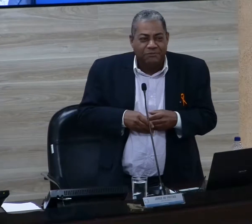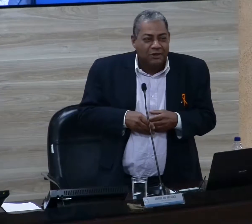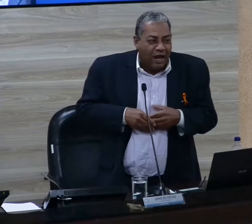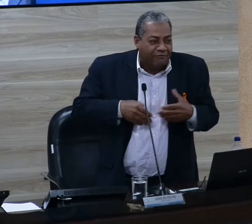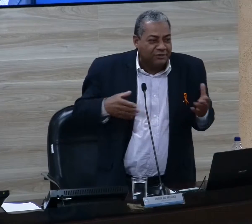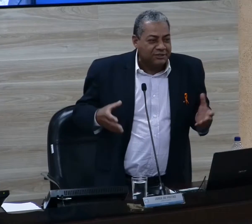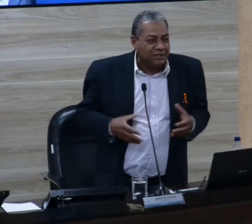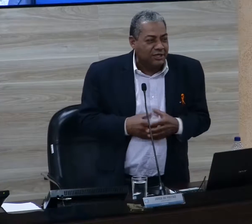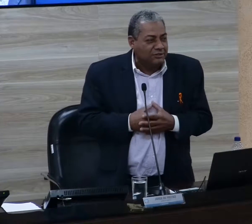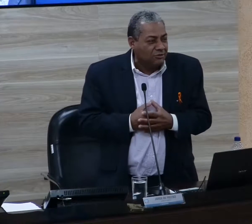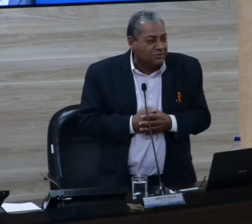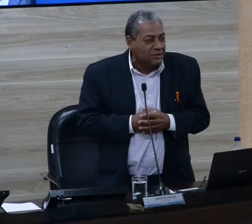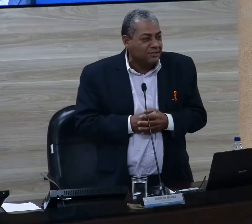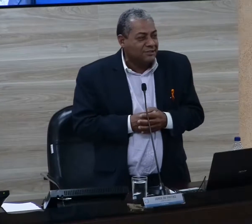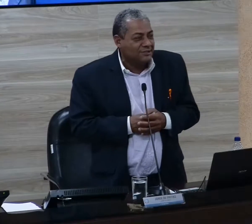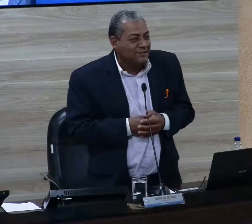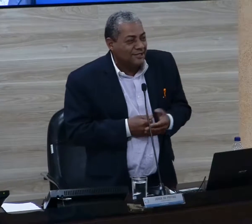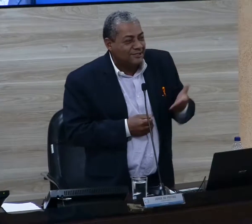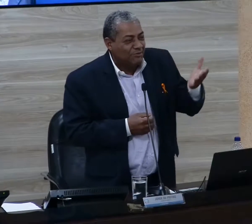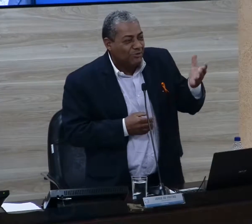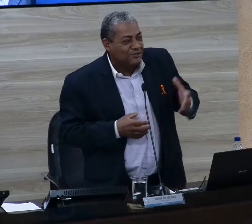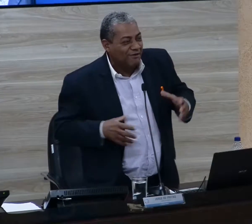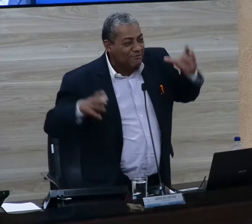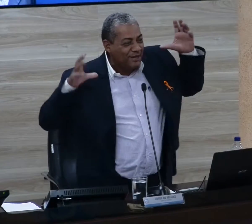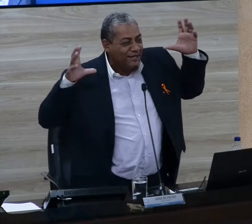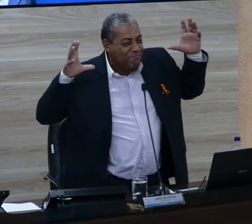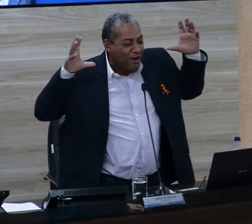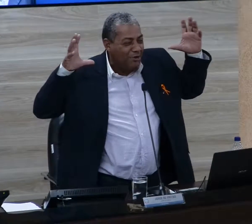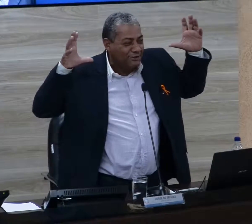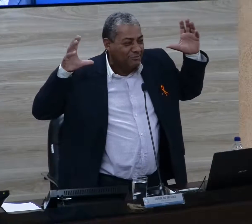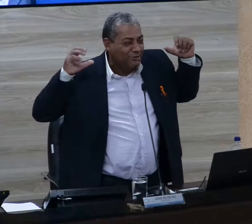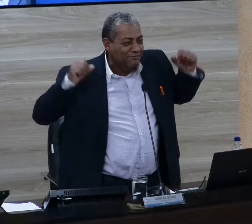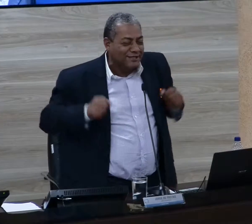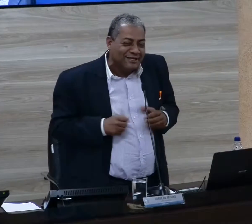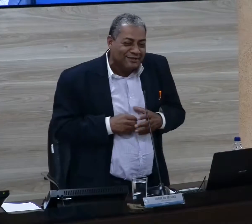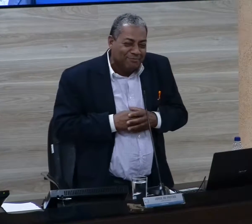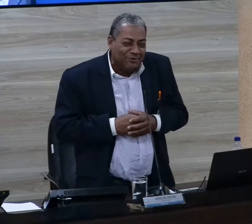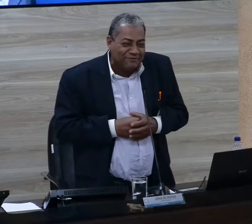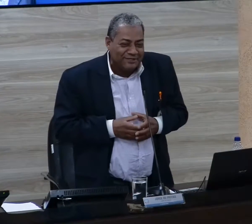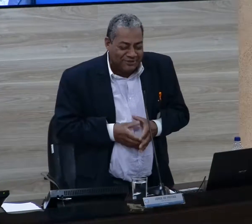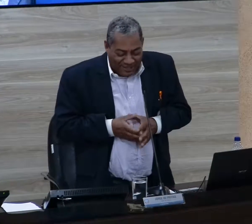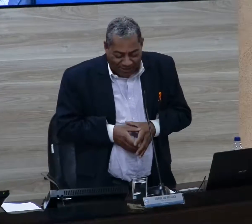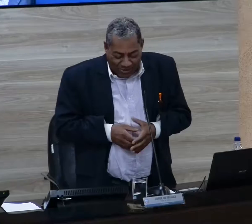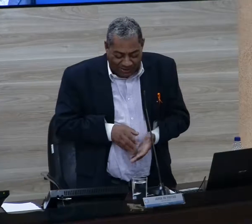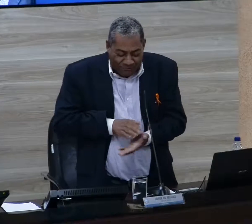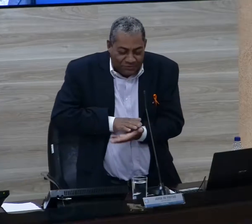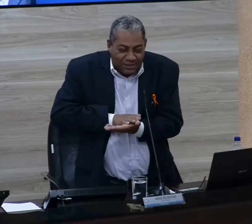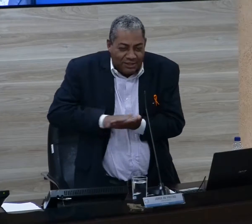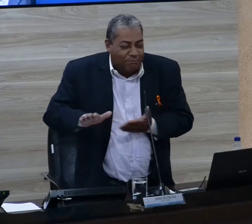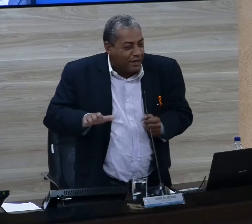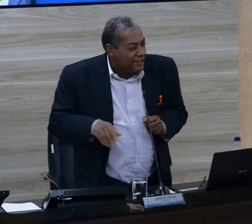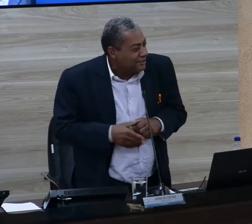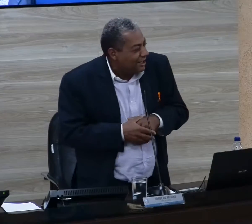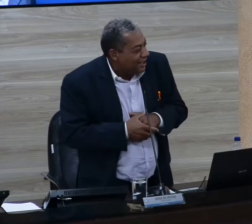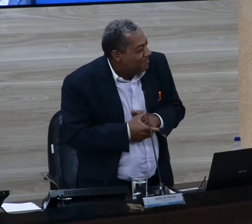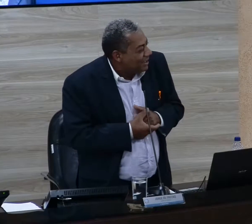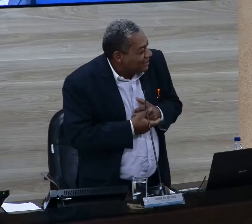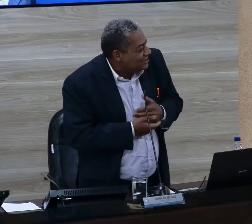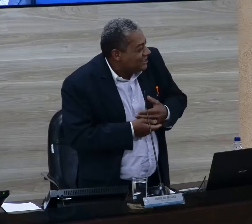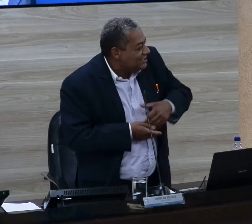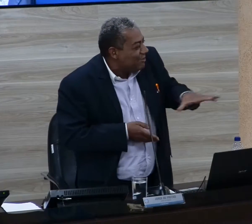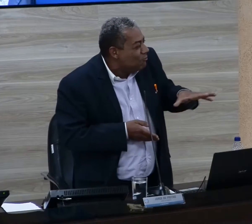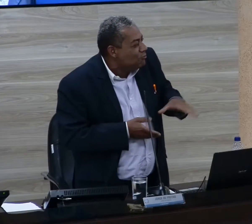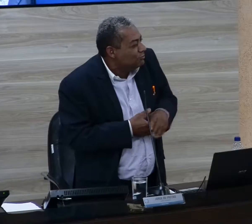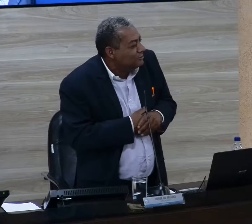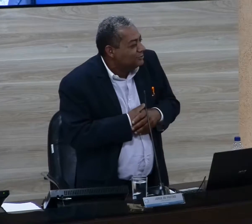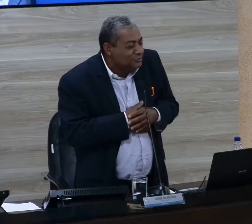né, afrodescendentes, todos eles, né, Samuel, usavam Black Power em 1984. E para entrar lá, a máquina